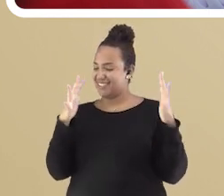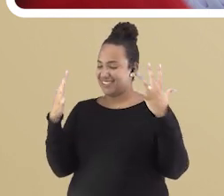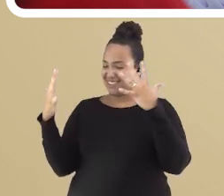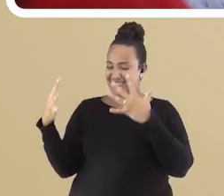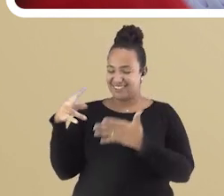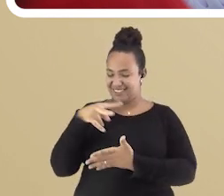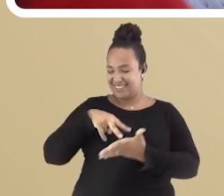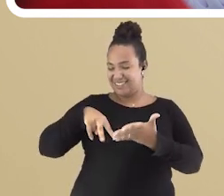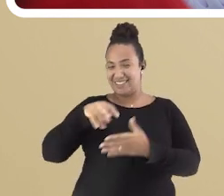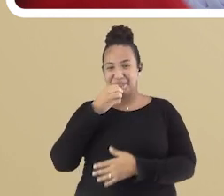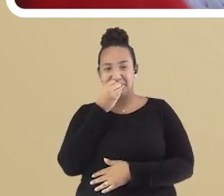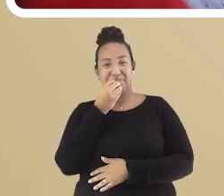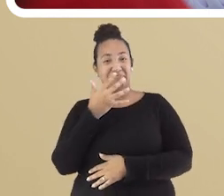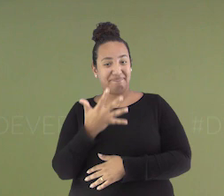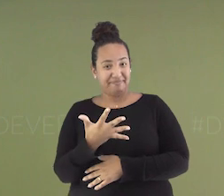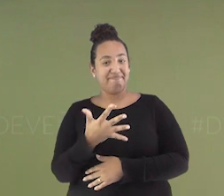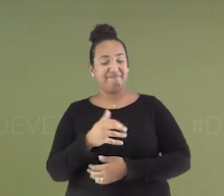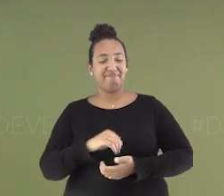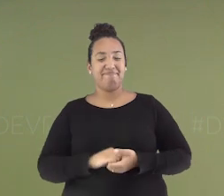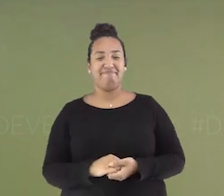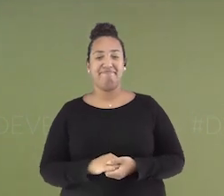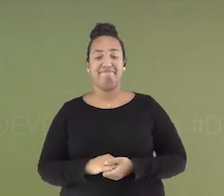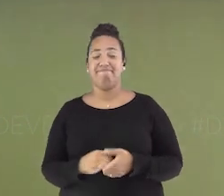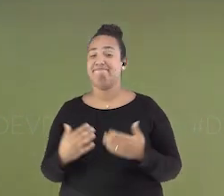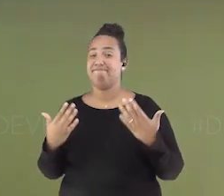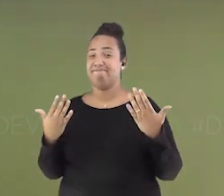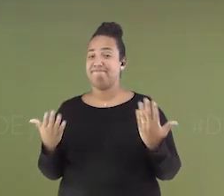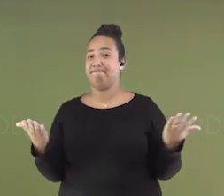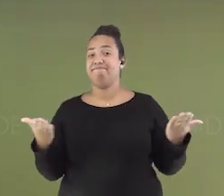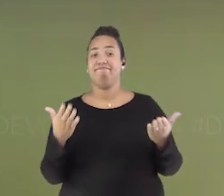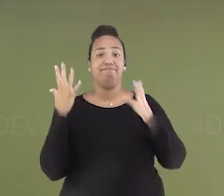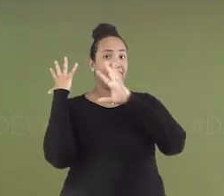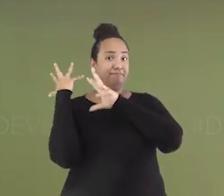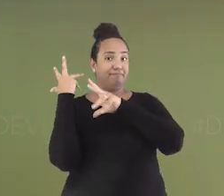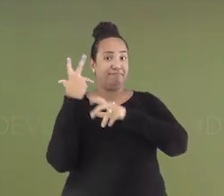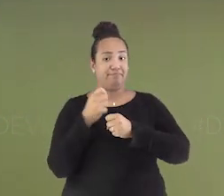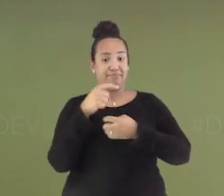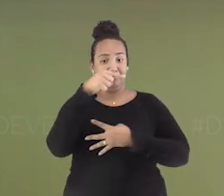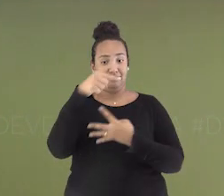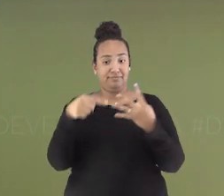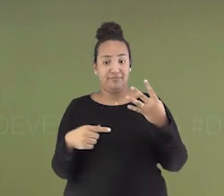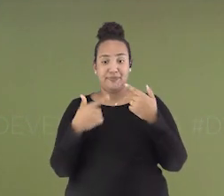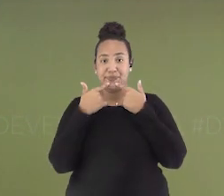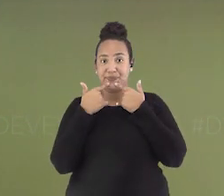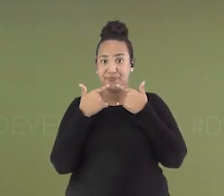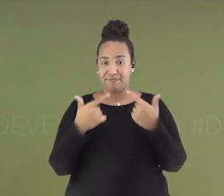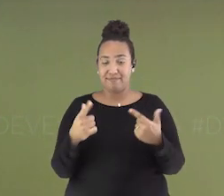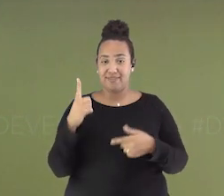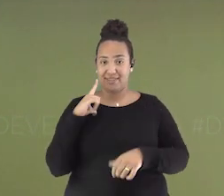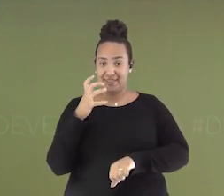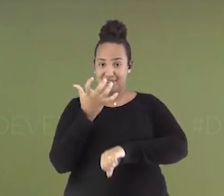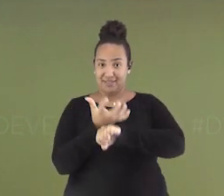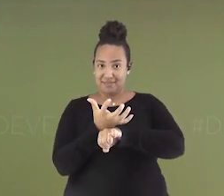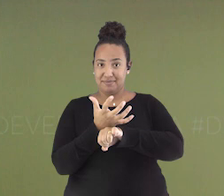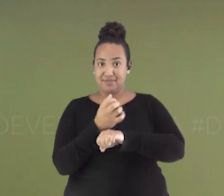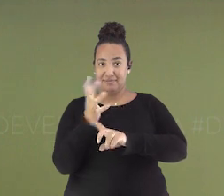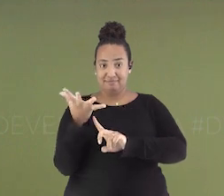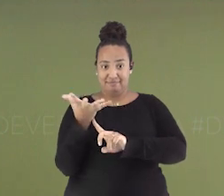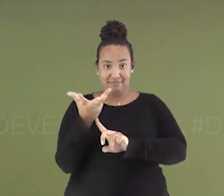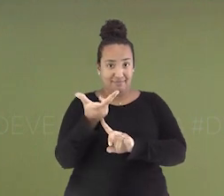celebração. A dança é vida. Pois bem, vamos relembrar as 4 linguagens artísticas que compõem a disciplina de